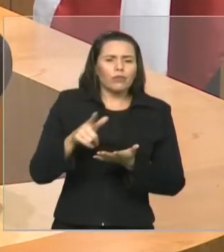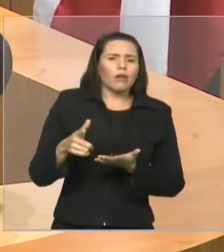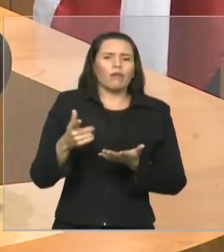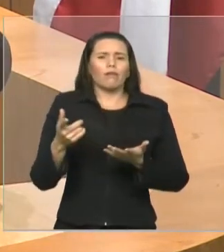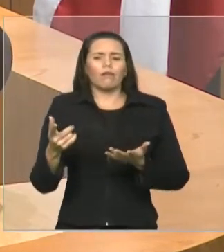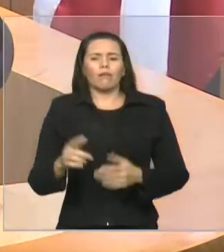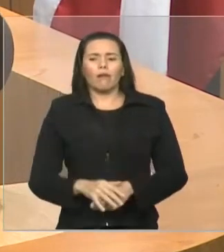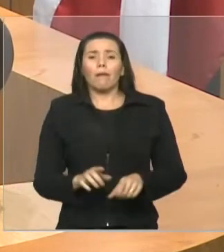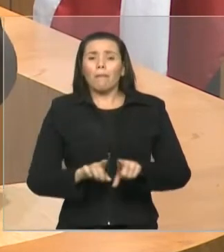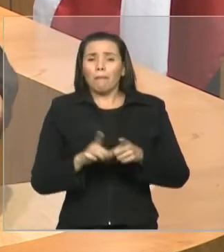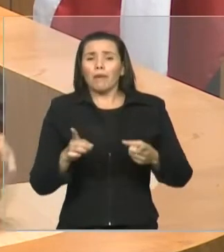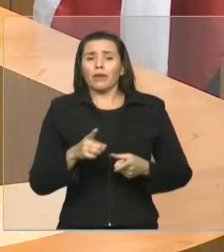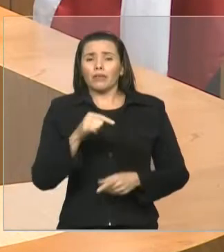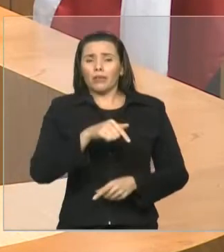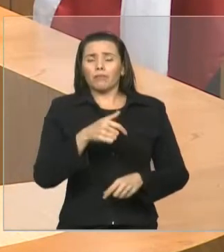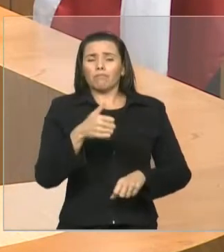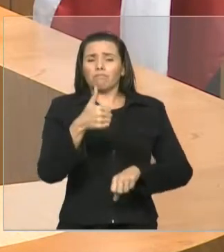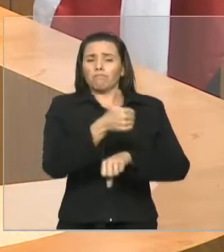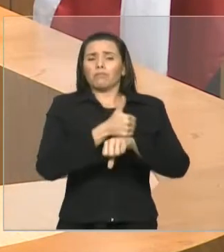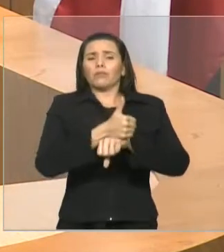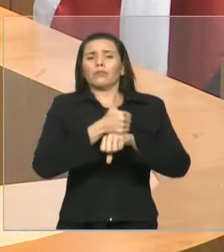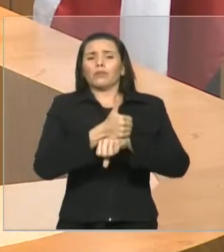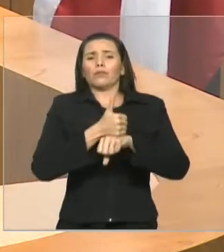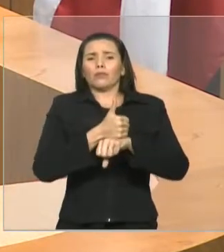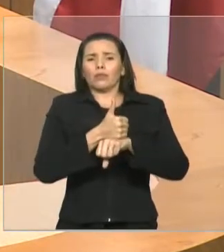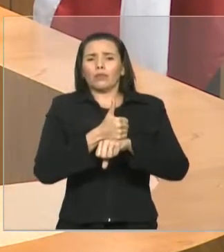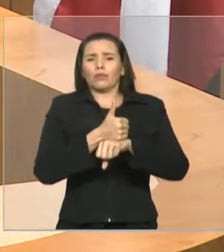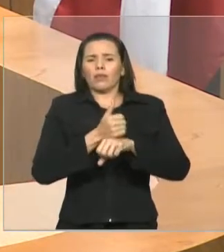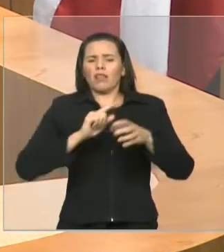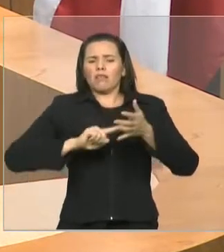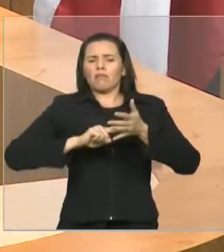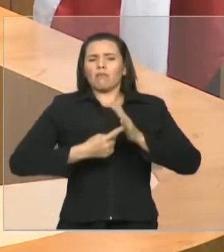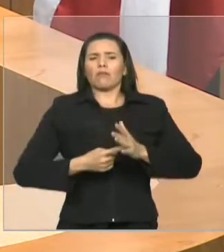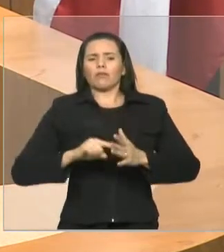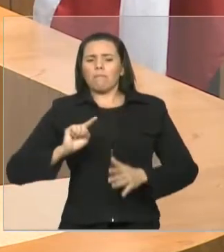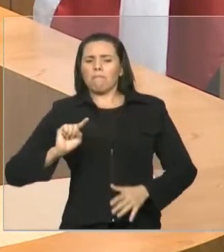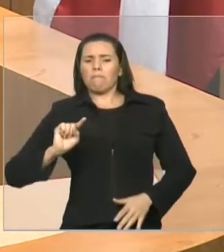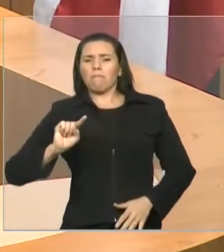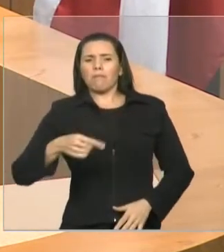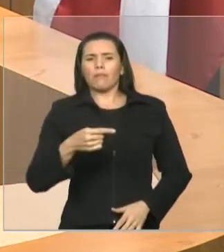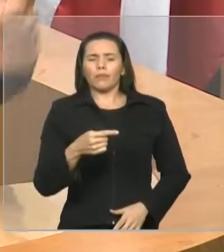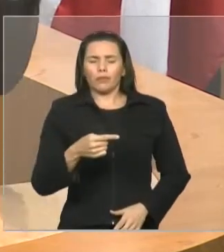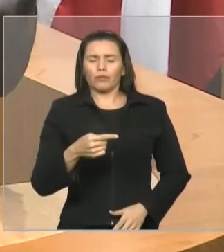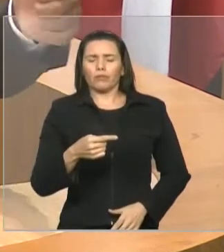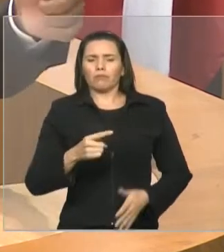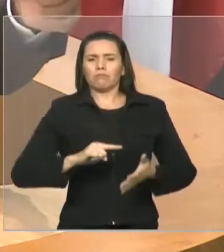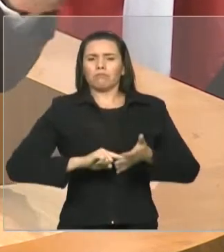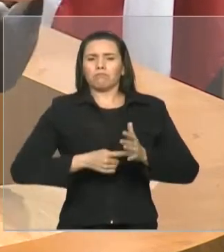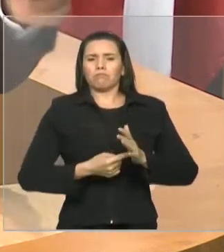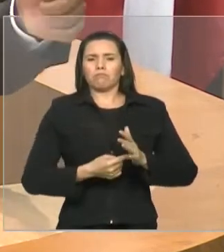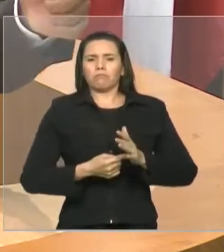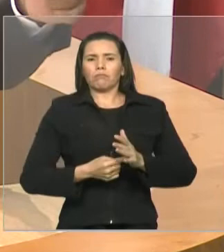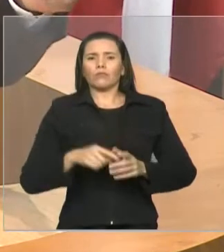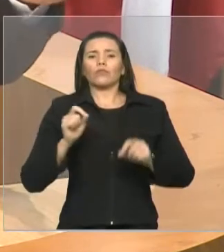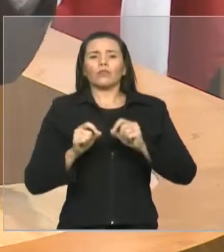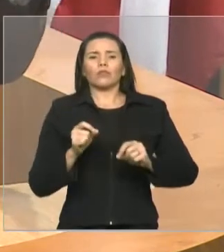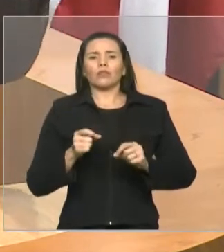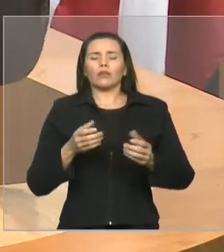primeiro colocado com nota máxima, 1.000 pontos na redação do Enem. Passou para